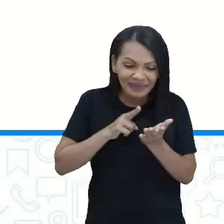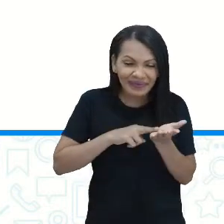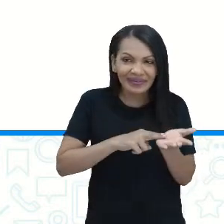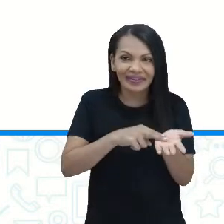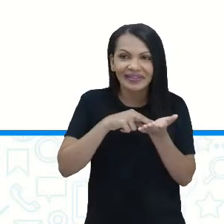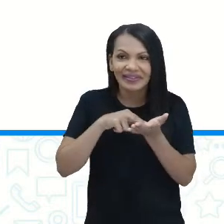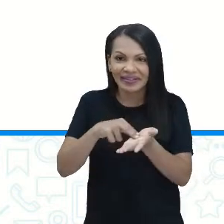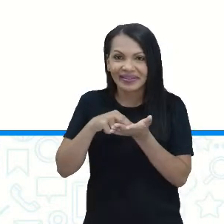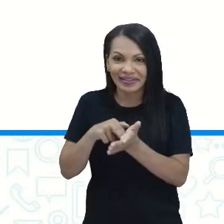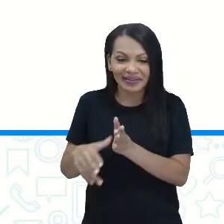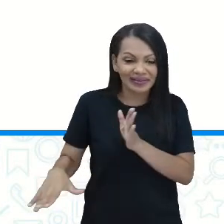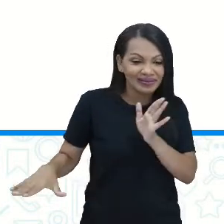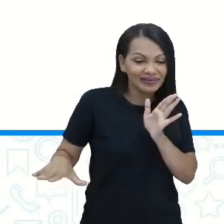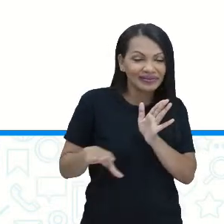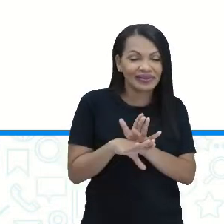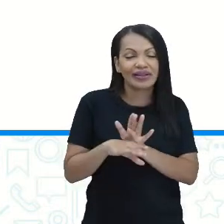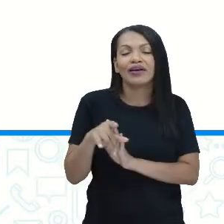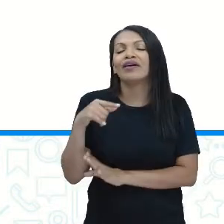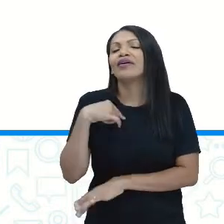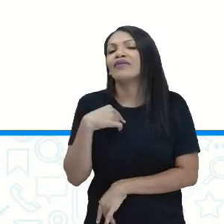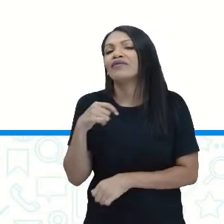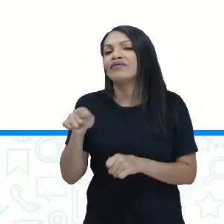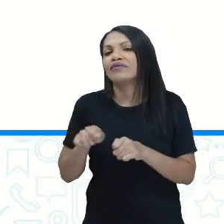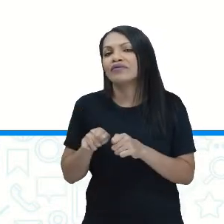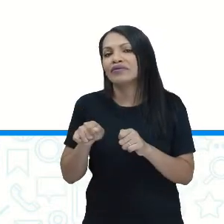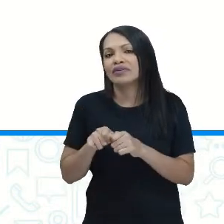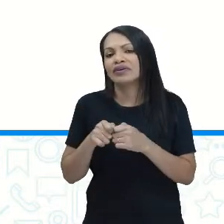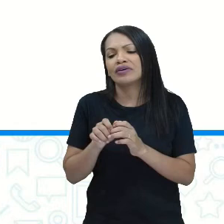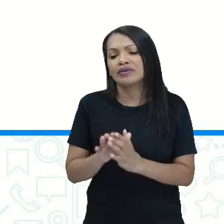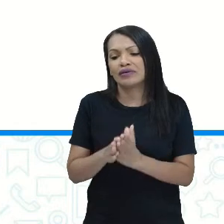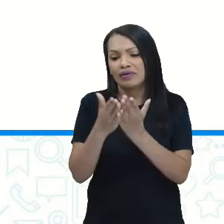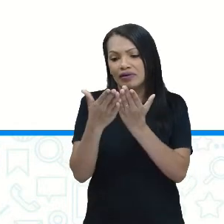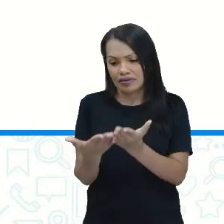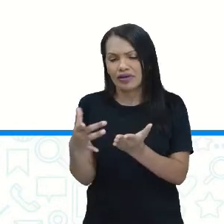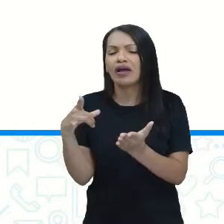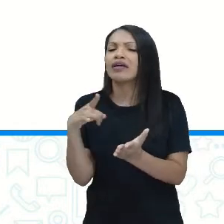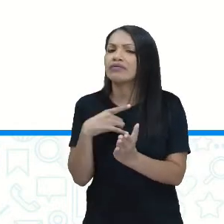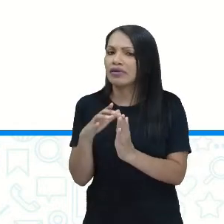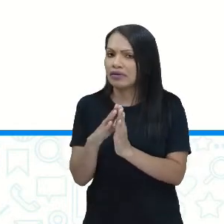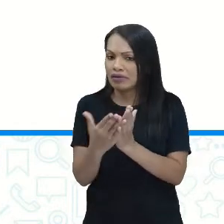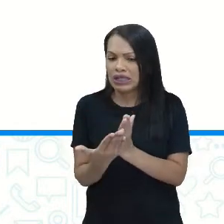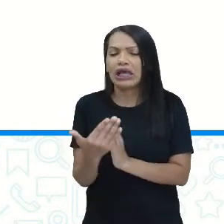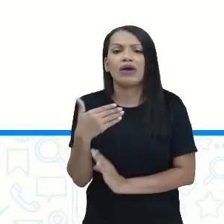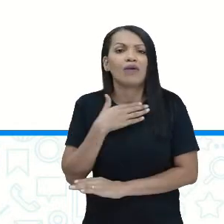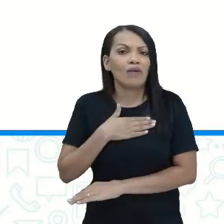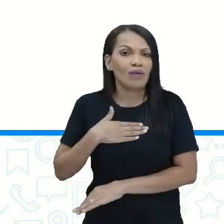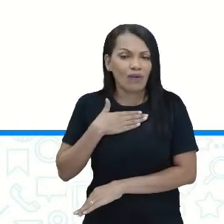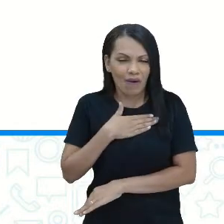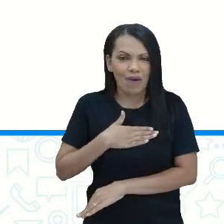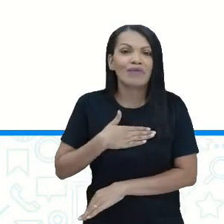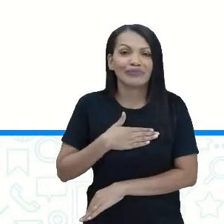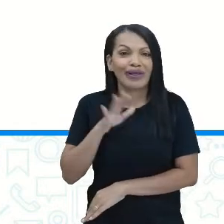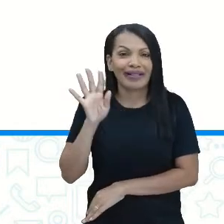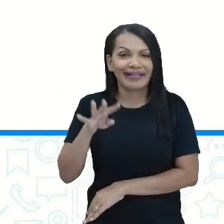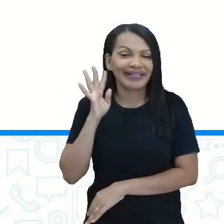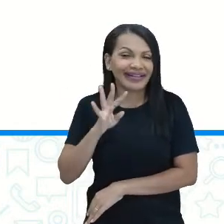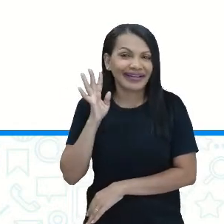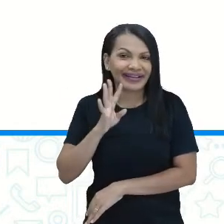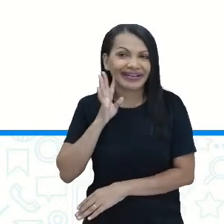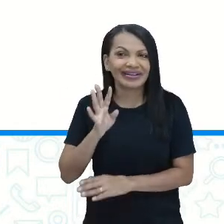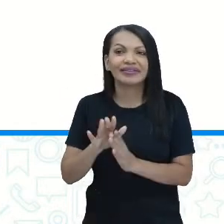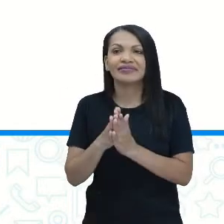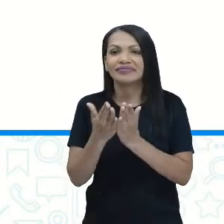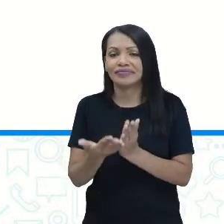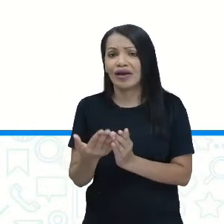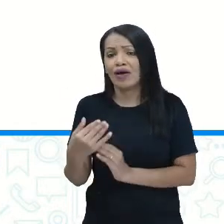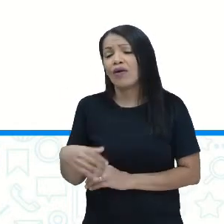É bem interessante. Eu fiz a leitura dele, eu tenho um livrinho físico. Achei muito legal, tá? Esse livrinho